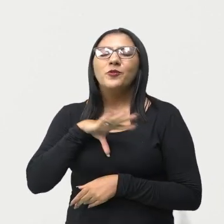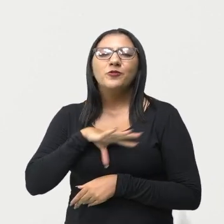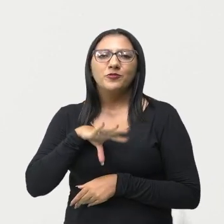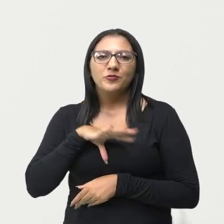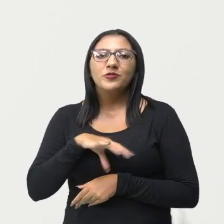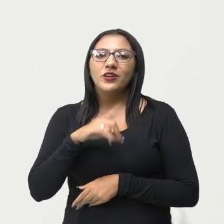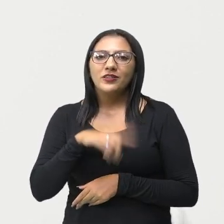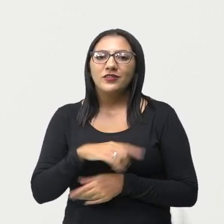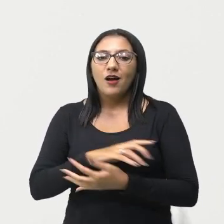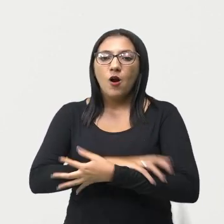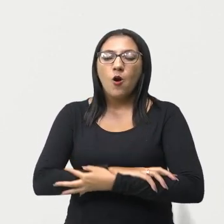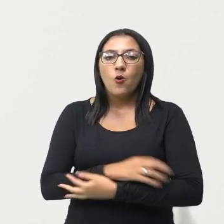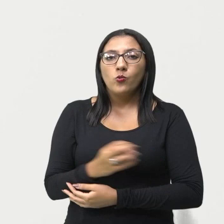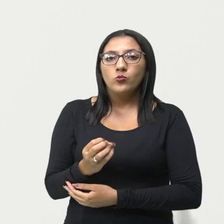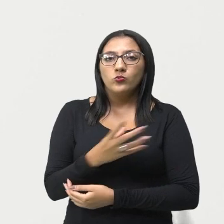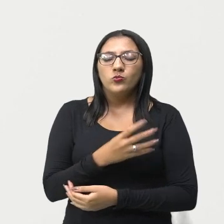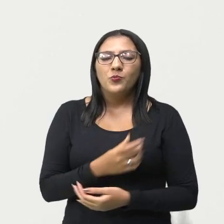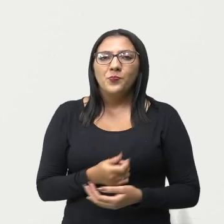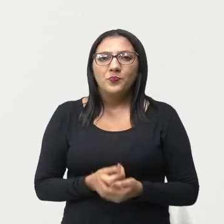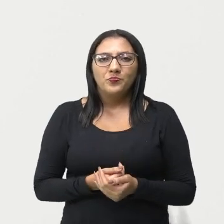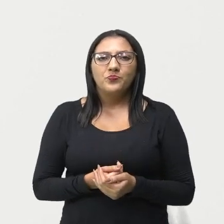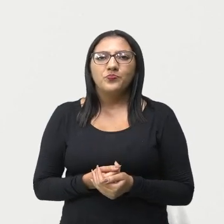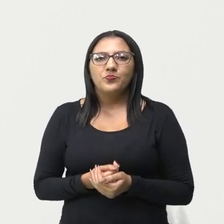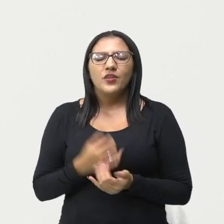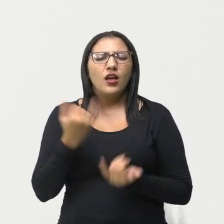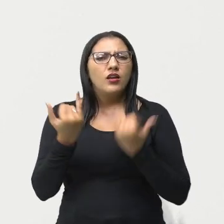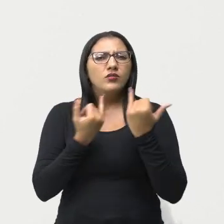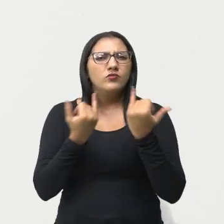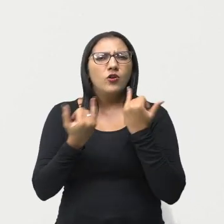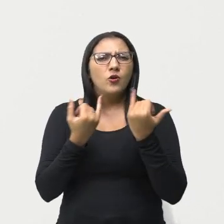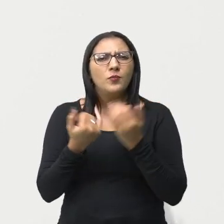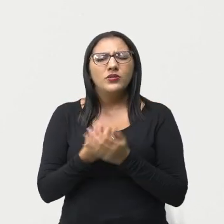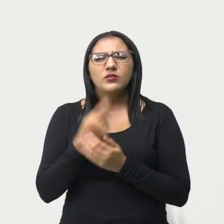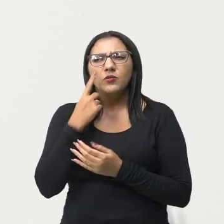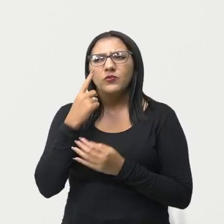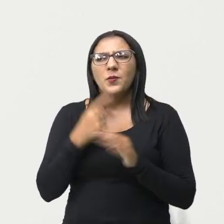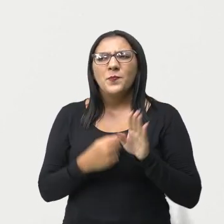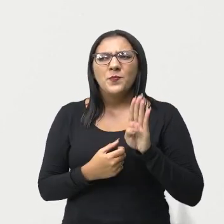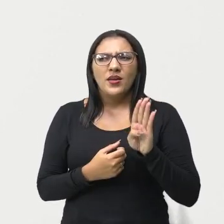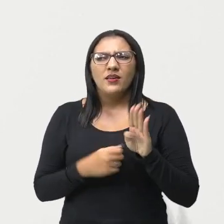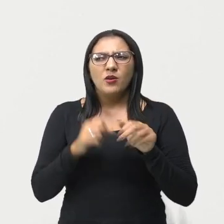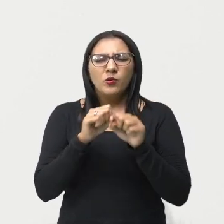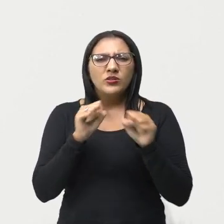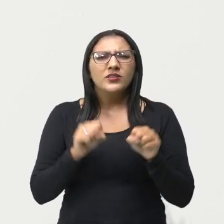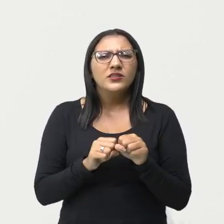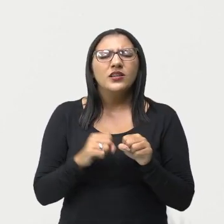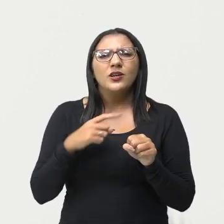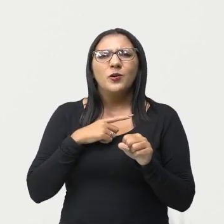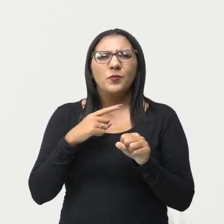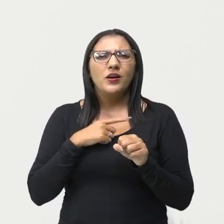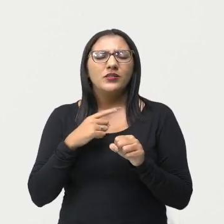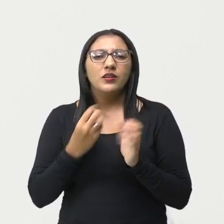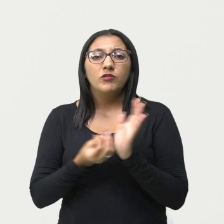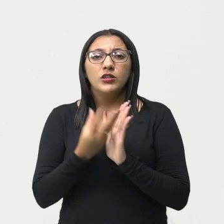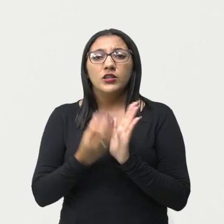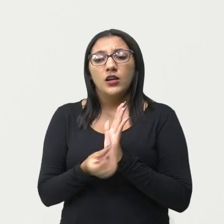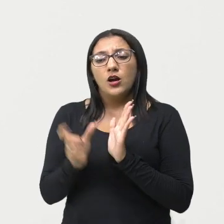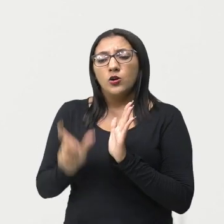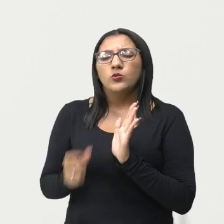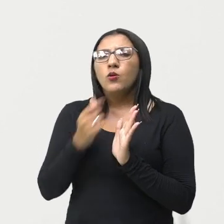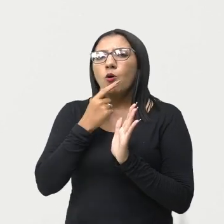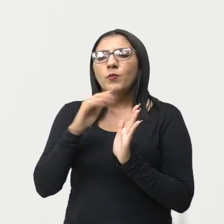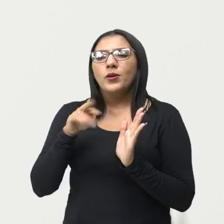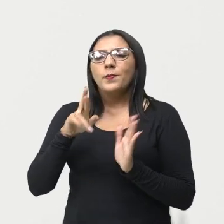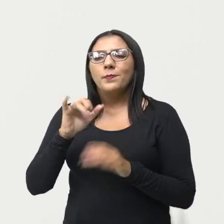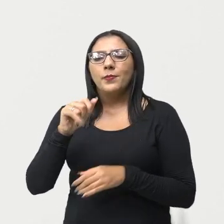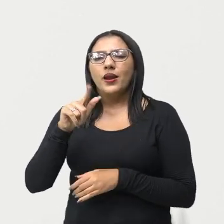com esse novo acordo, certo? A informação presente na letra B, o sistema Braille foi criado pelo francês Louis Braille, percebe